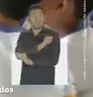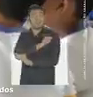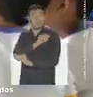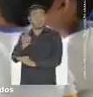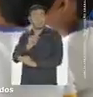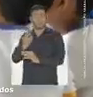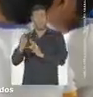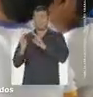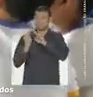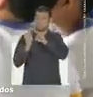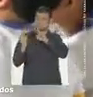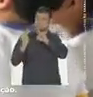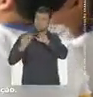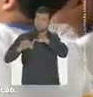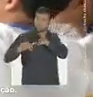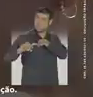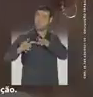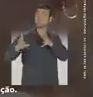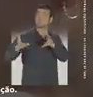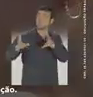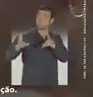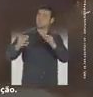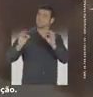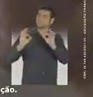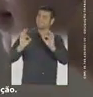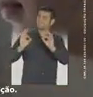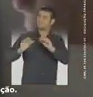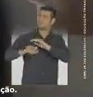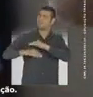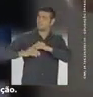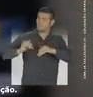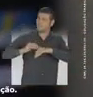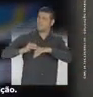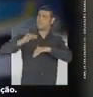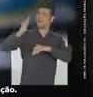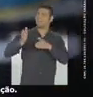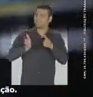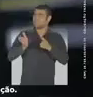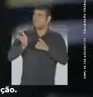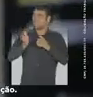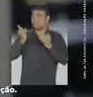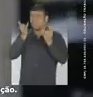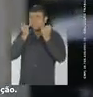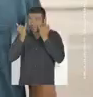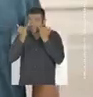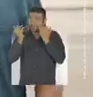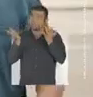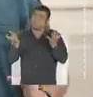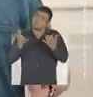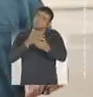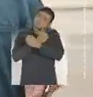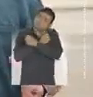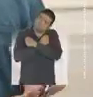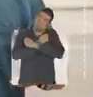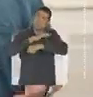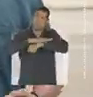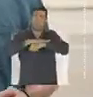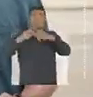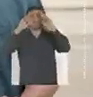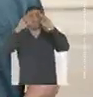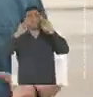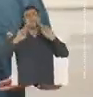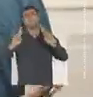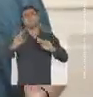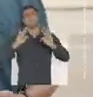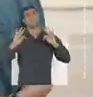alunos e professores fiquem mais conectados e, consequentemente, tenham mais acesso à informação. Deixo aqui o meu carinho e o